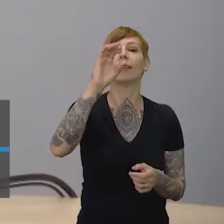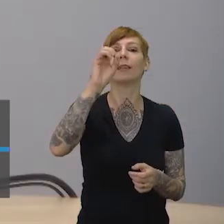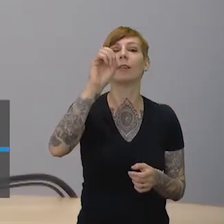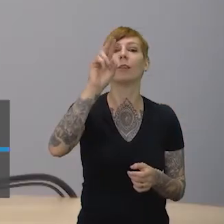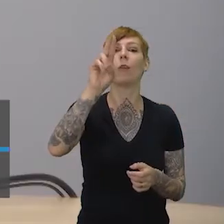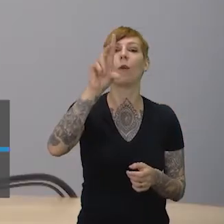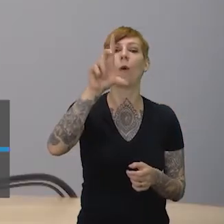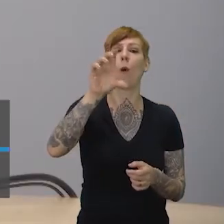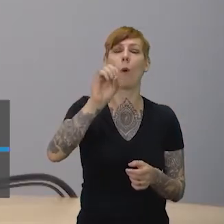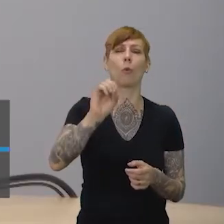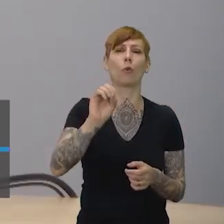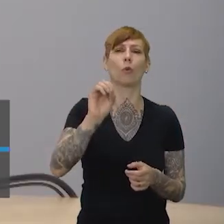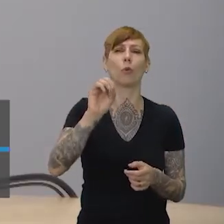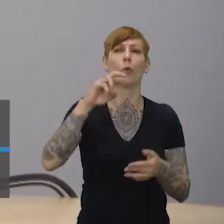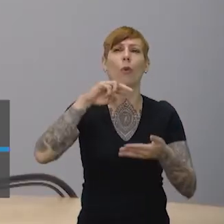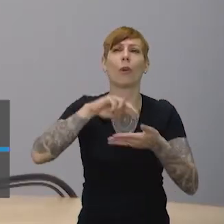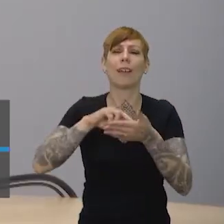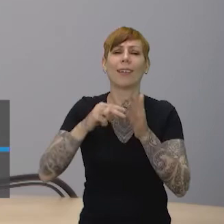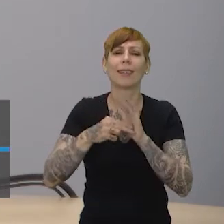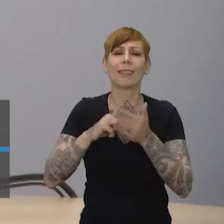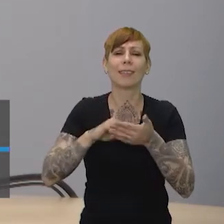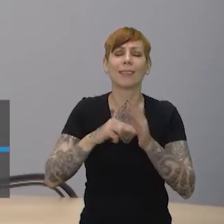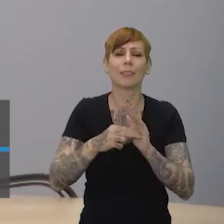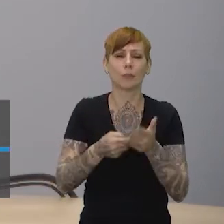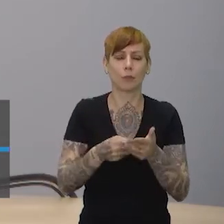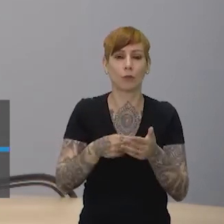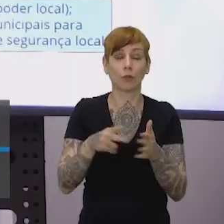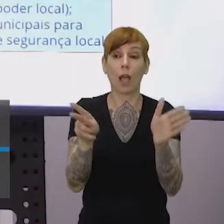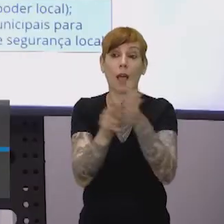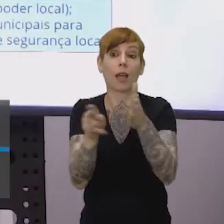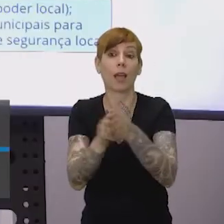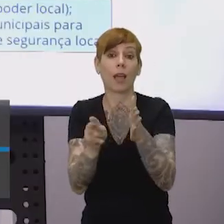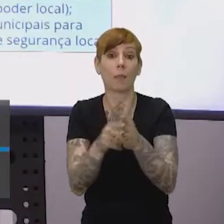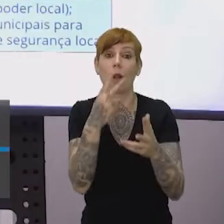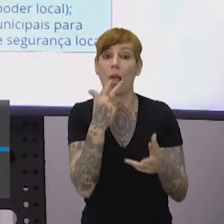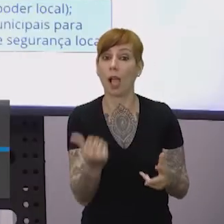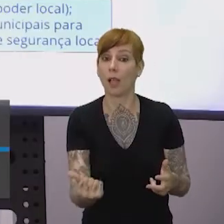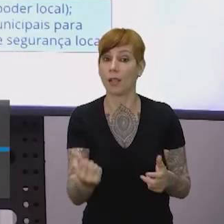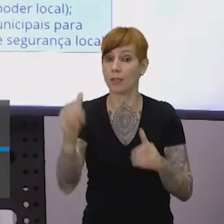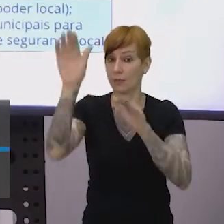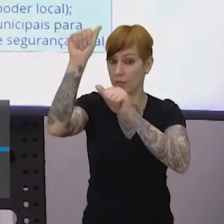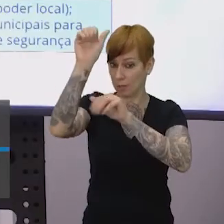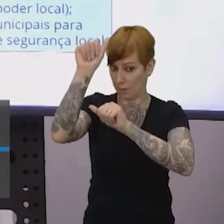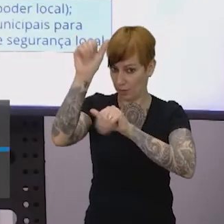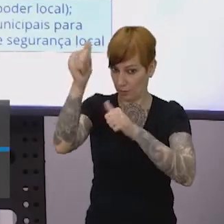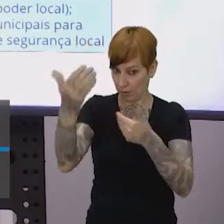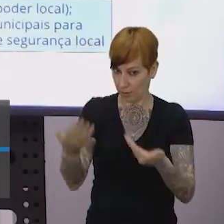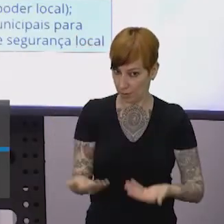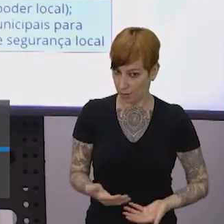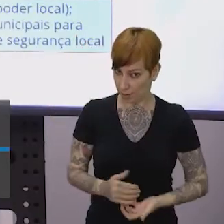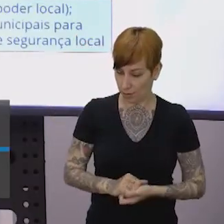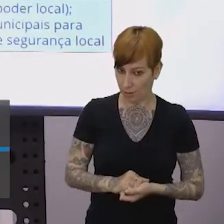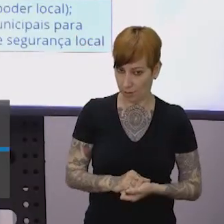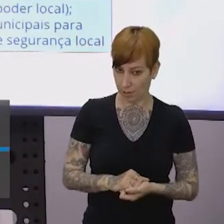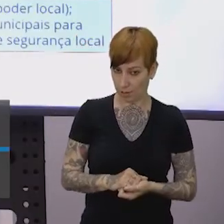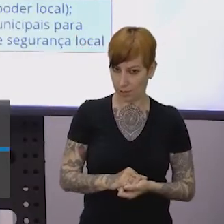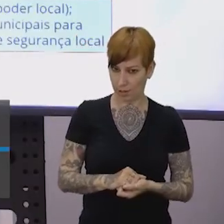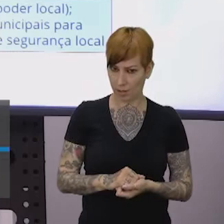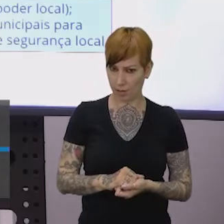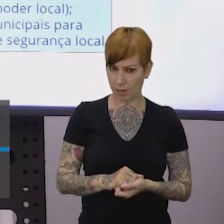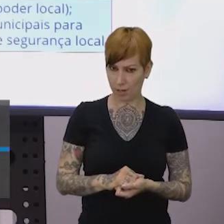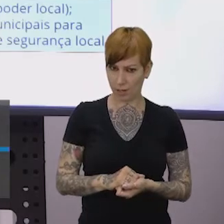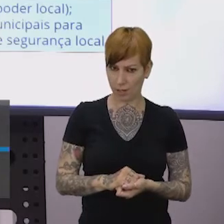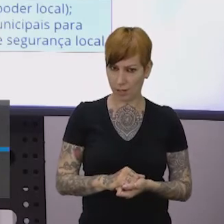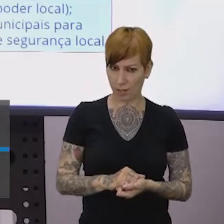Que significa essa palavra, né? Pois Criollo, né? Olha que curioso. Se falar no Brasil,